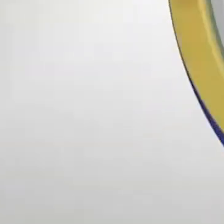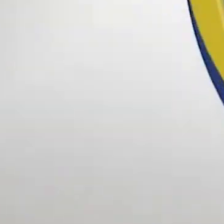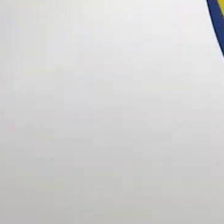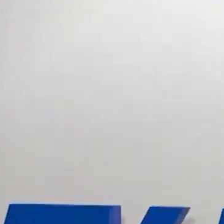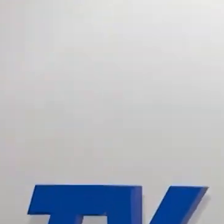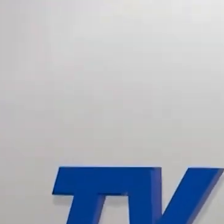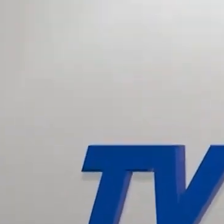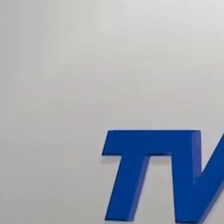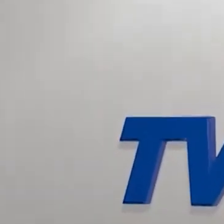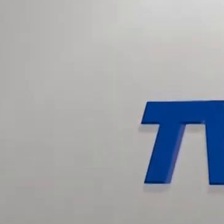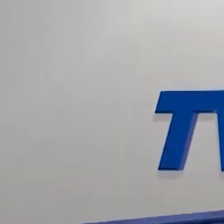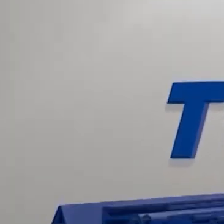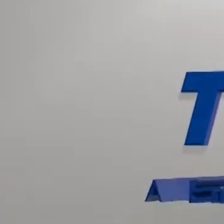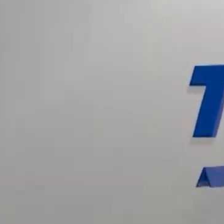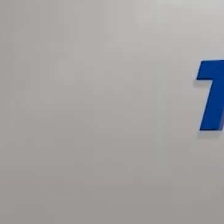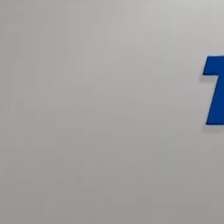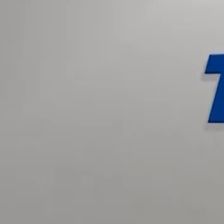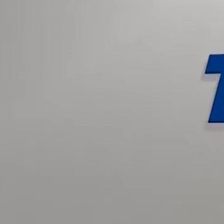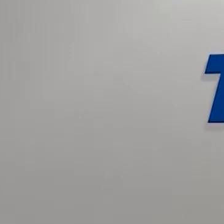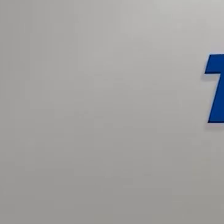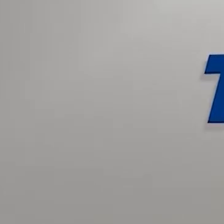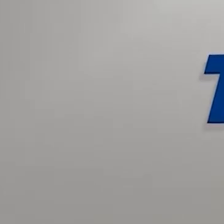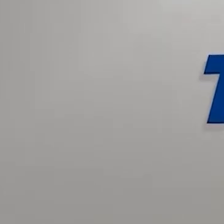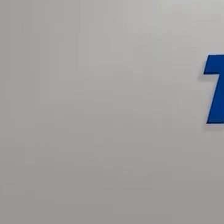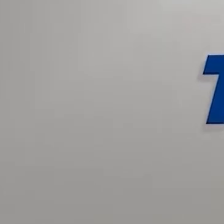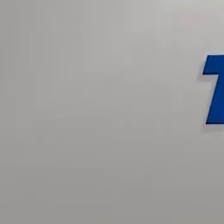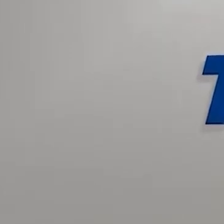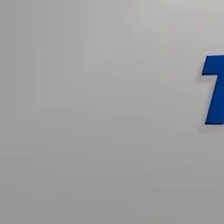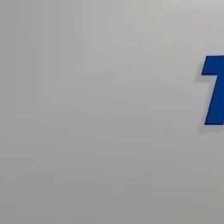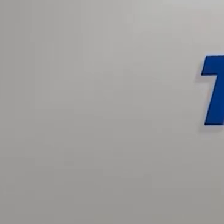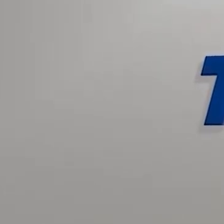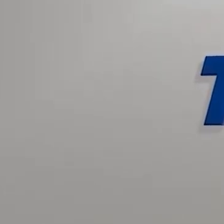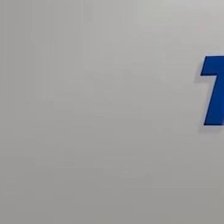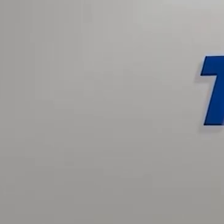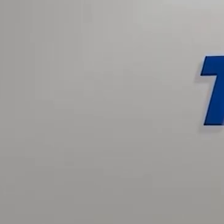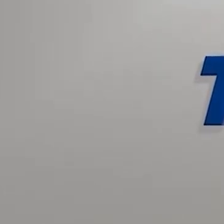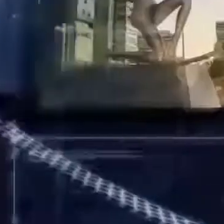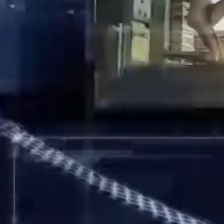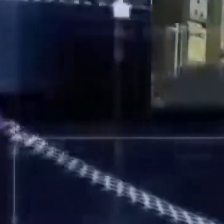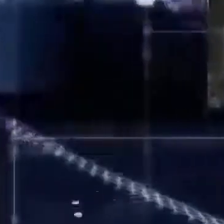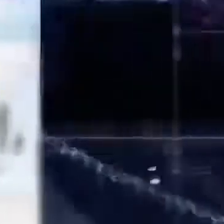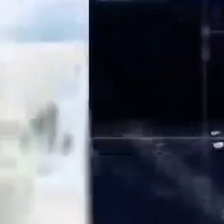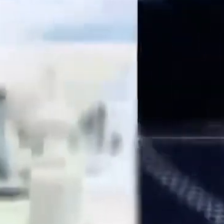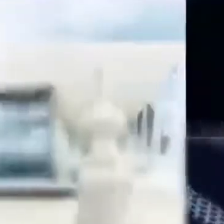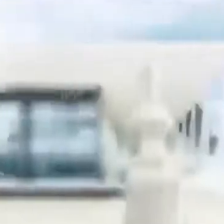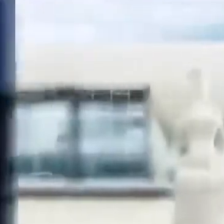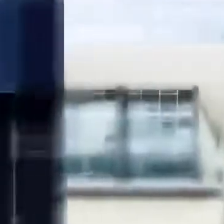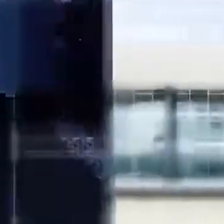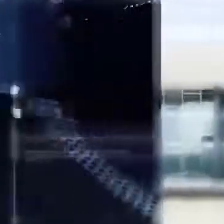TV Fortaleza, a emissora da Casa do Povo.